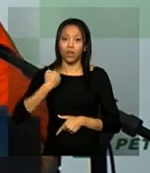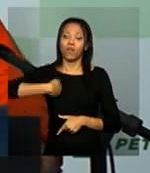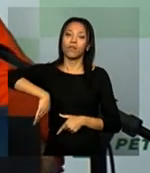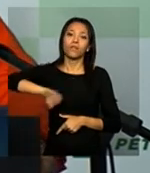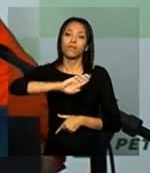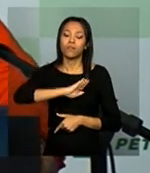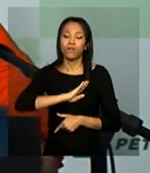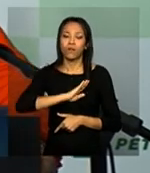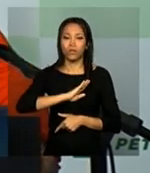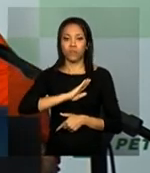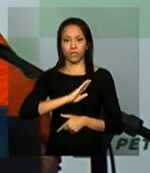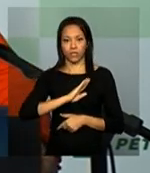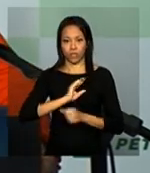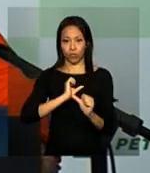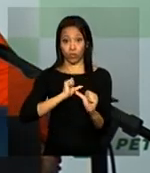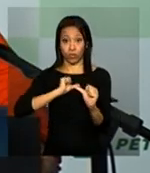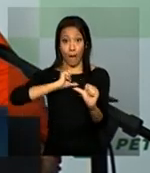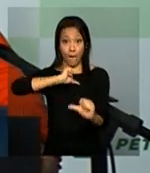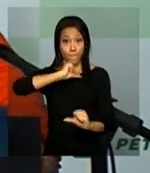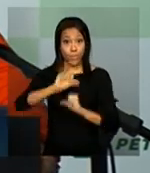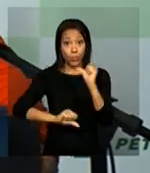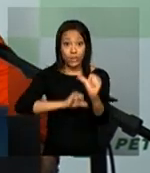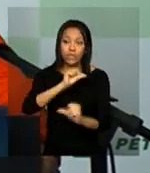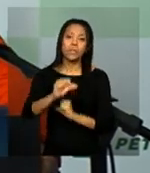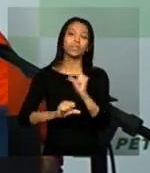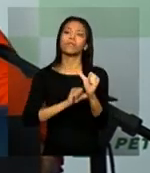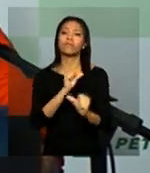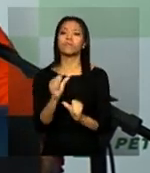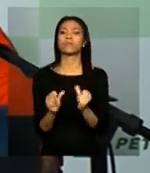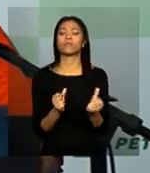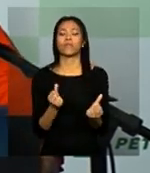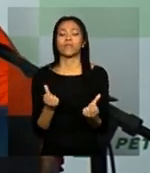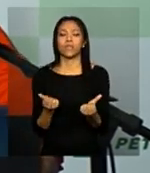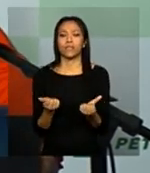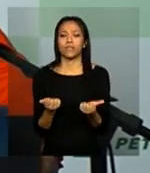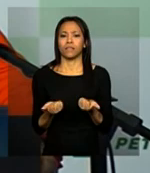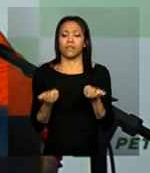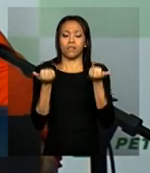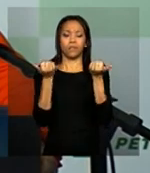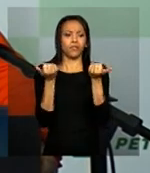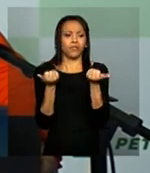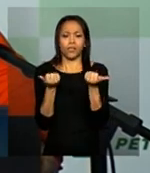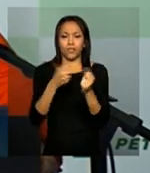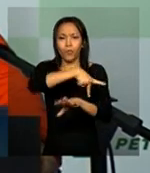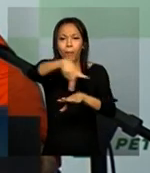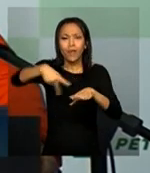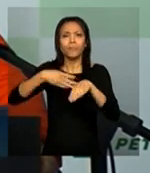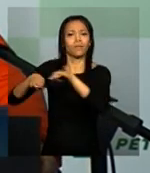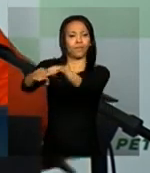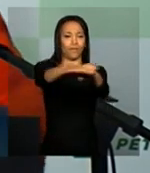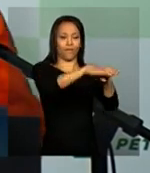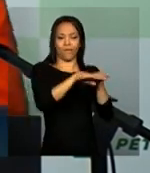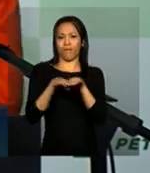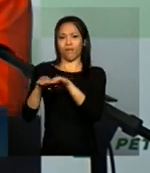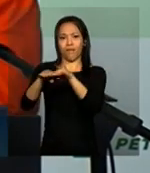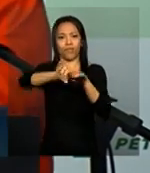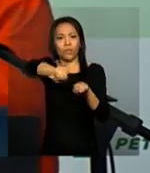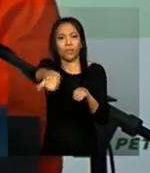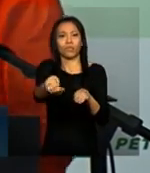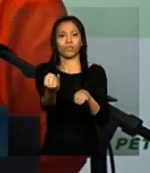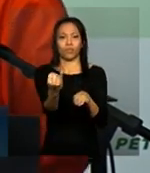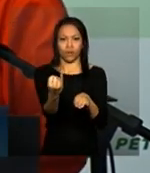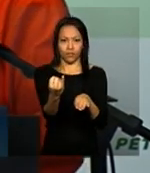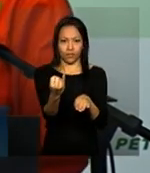estamos mudando a raiz da desigualdade, criando um país mais igual, de oportunidades.